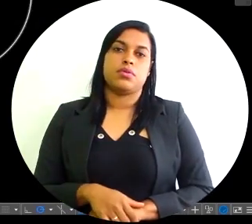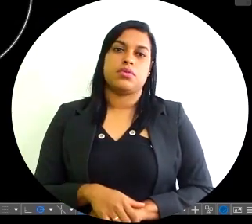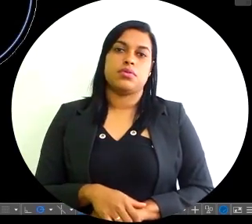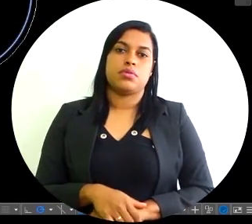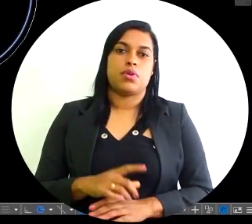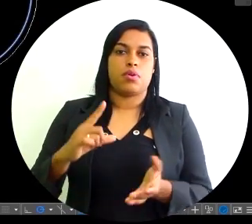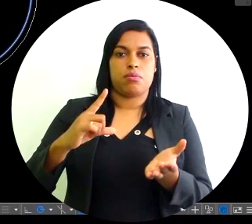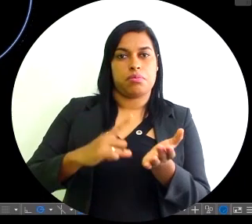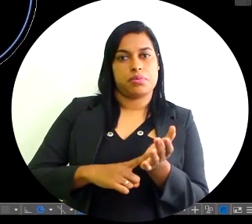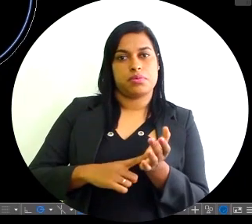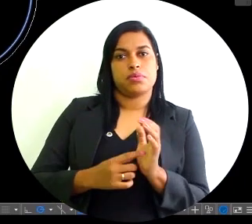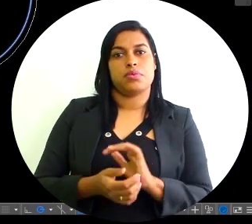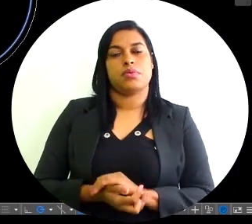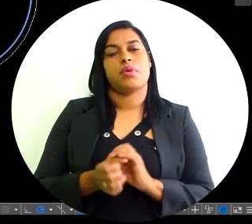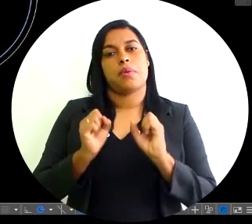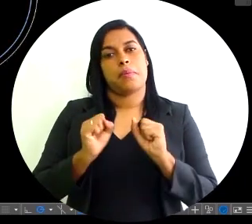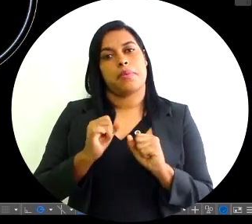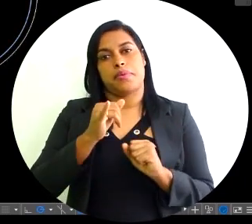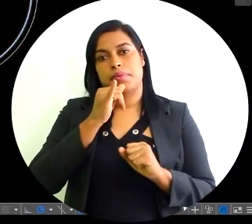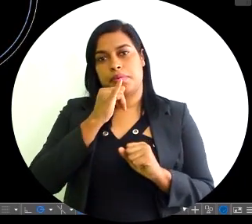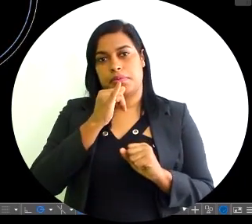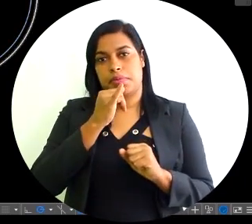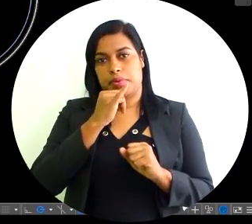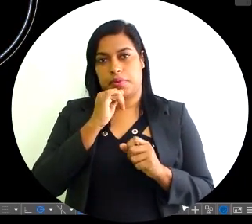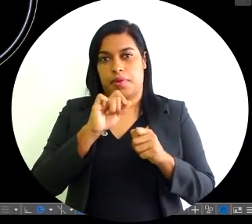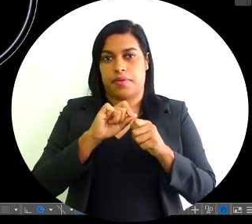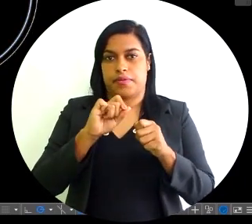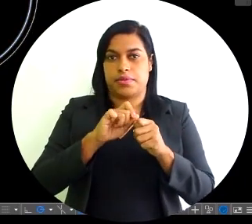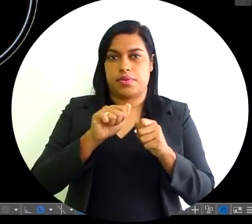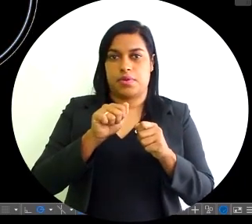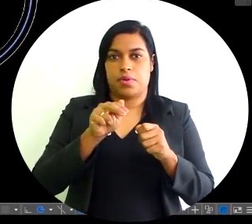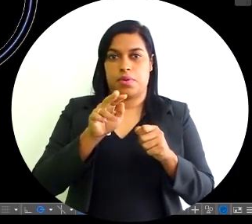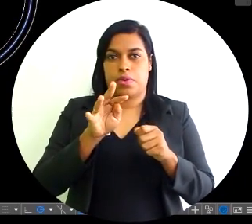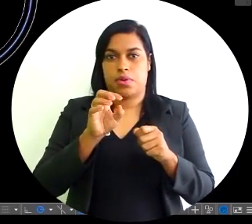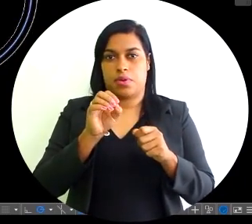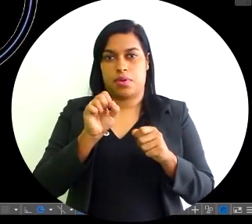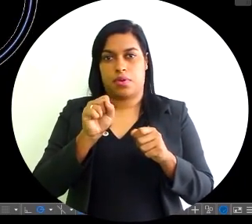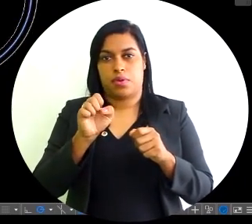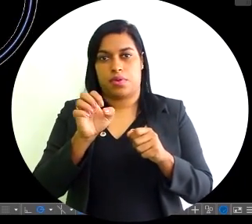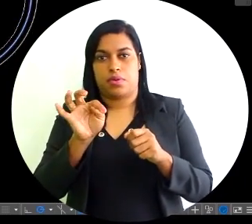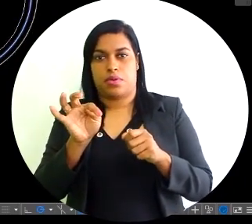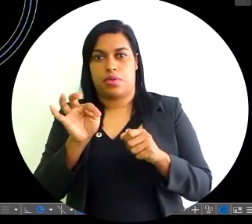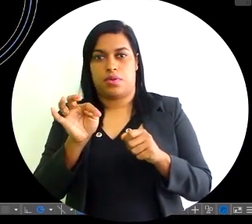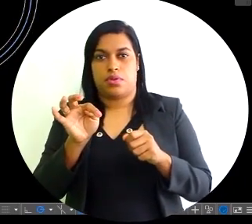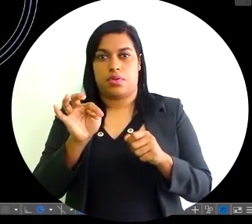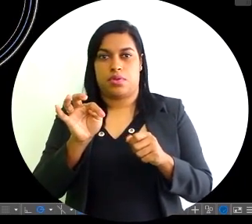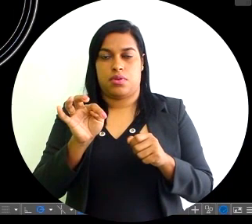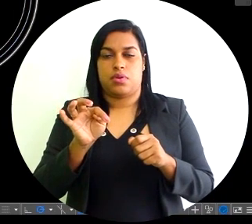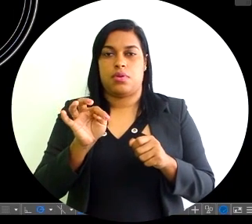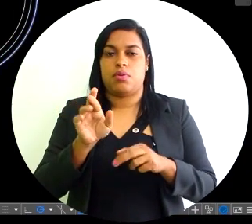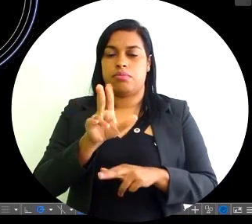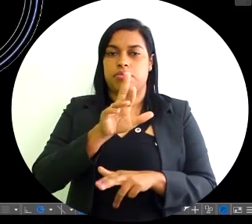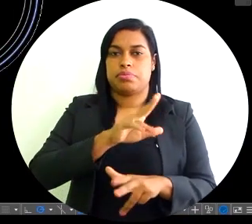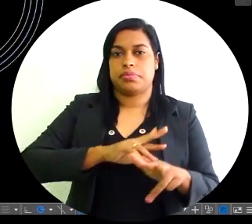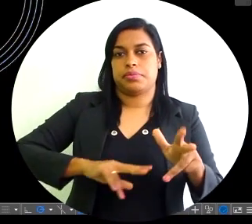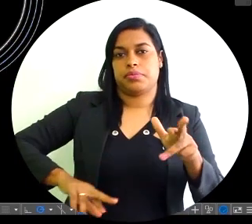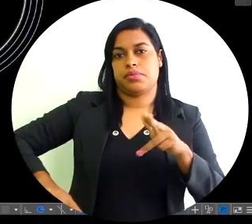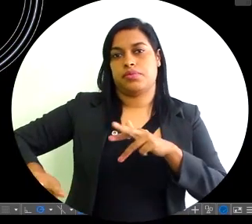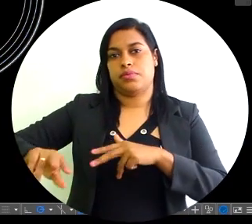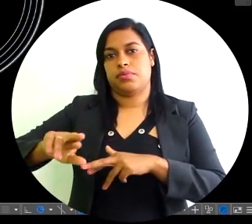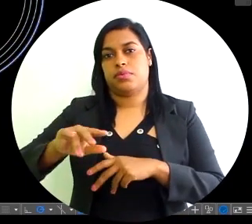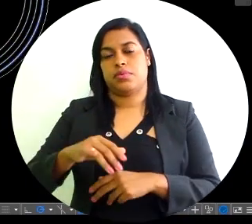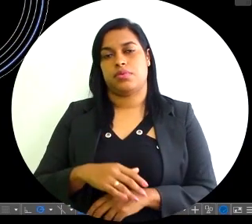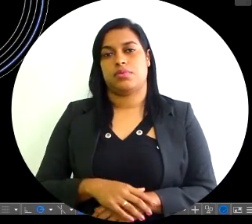e cliquei sobre o círculo e eu posso fazer offset tanto para fora quanto para dentro e várias